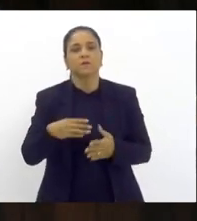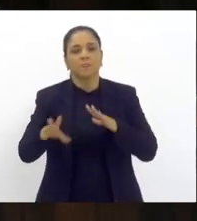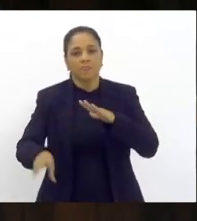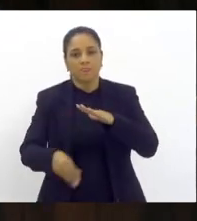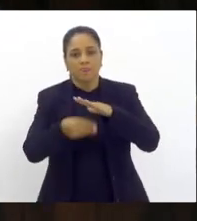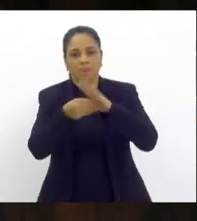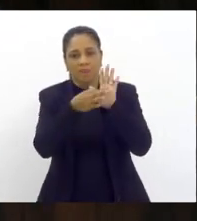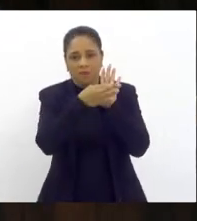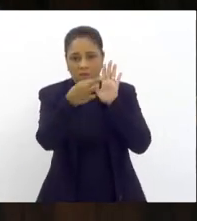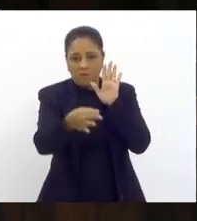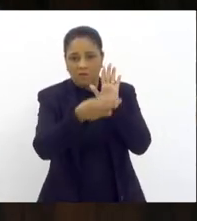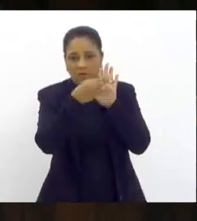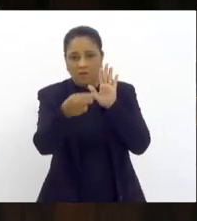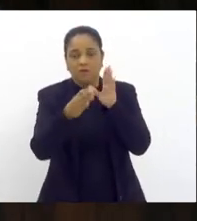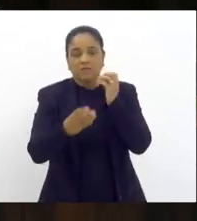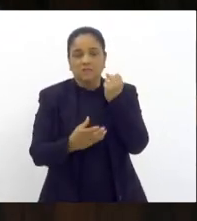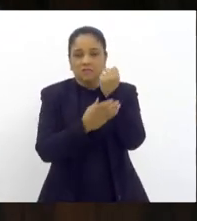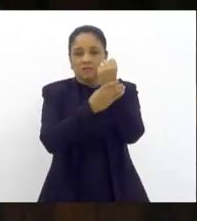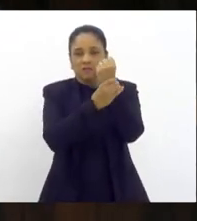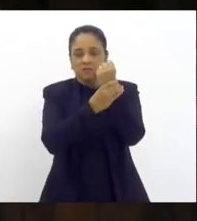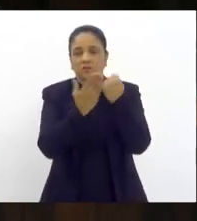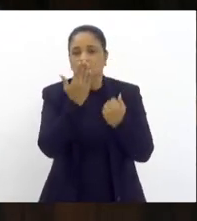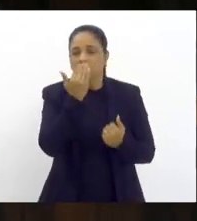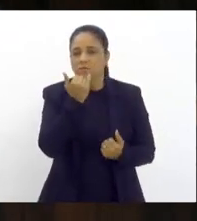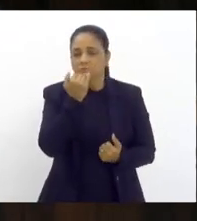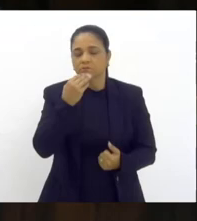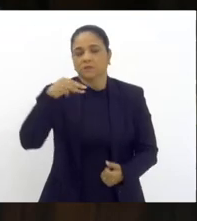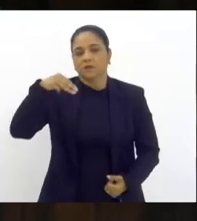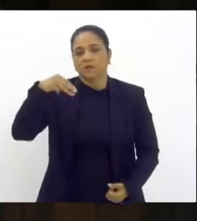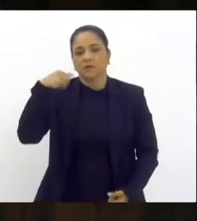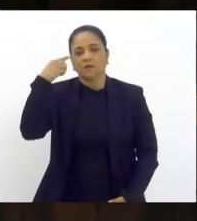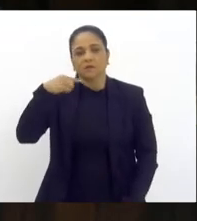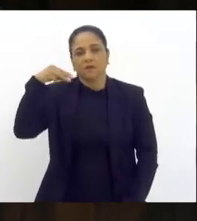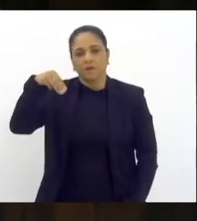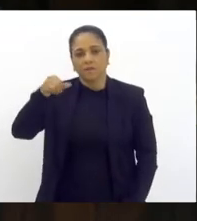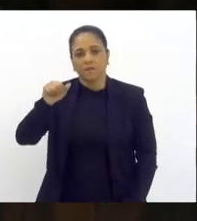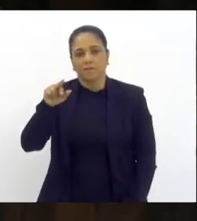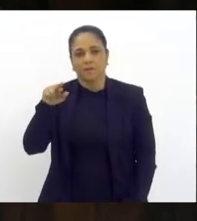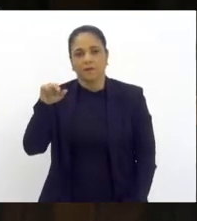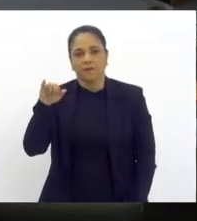pela Comissão de Segurança Alimentar, deputada Marina, do MST.